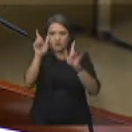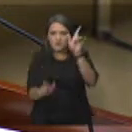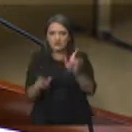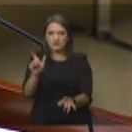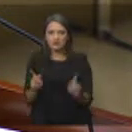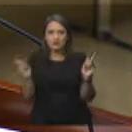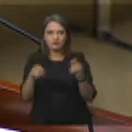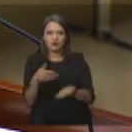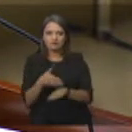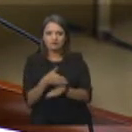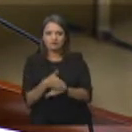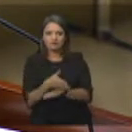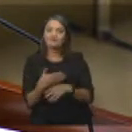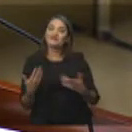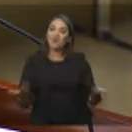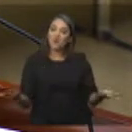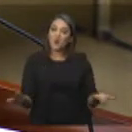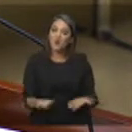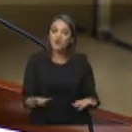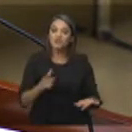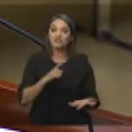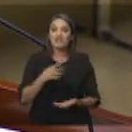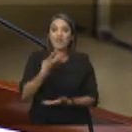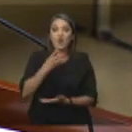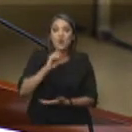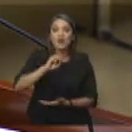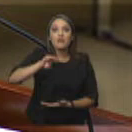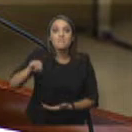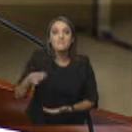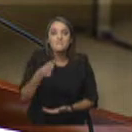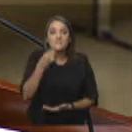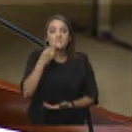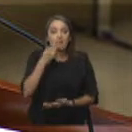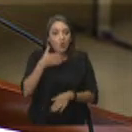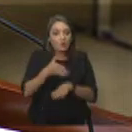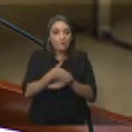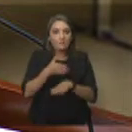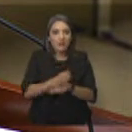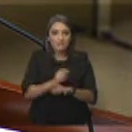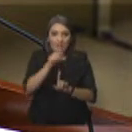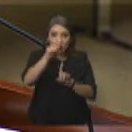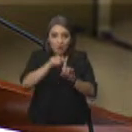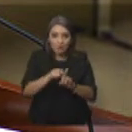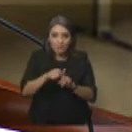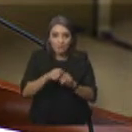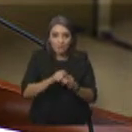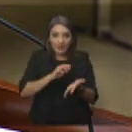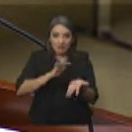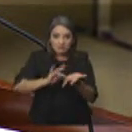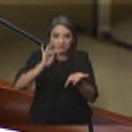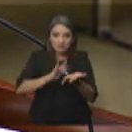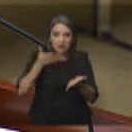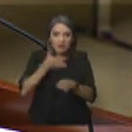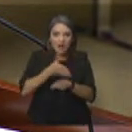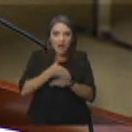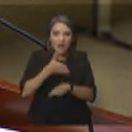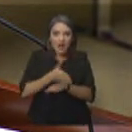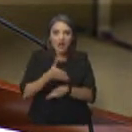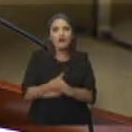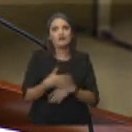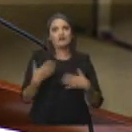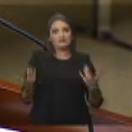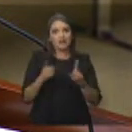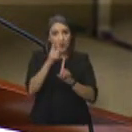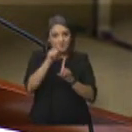ali, hoje, contamos com 40 milhões de acessos por mês na Carteira de Trabalho Digital, para o